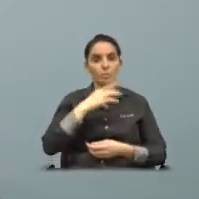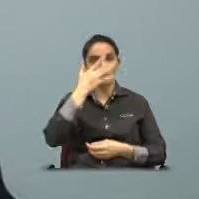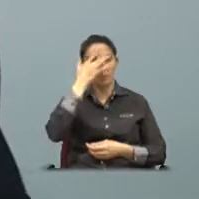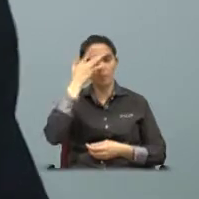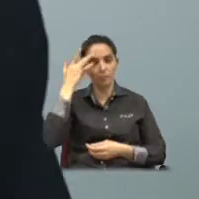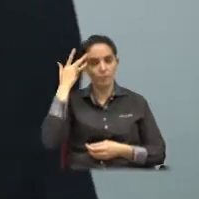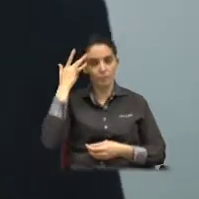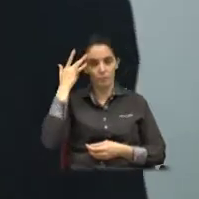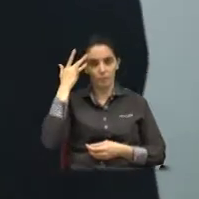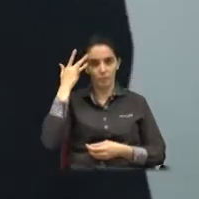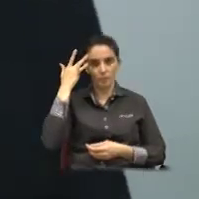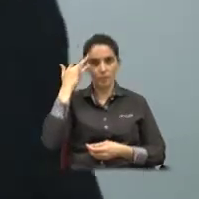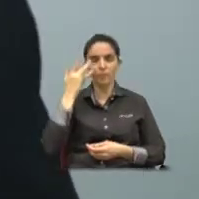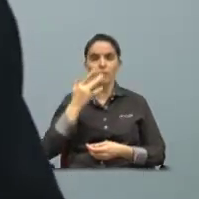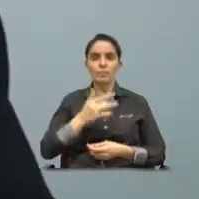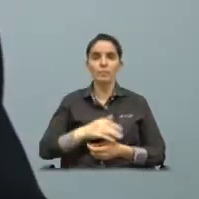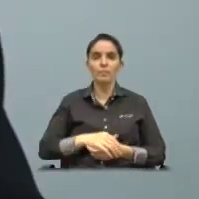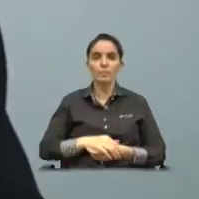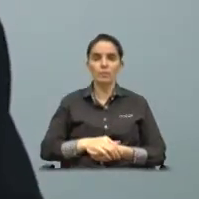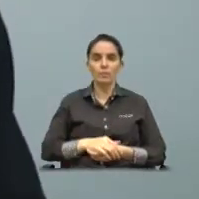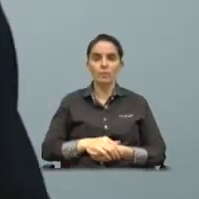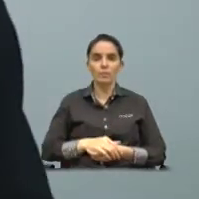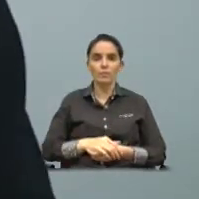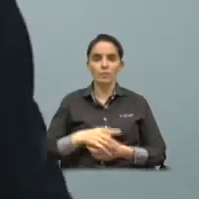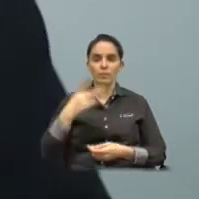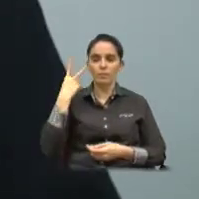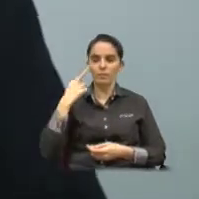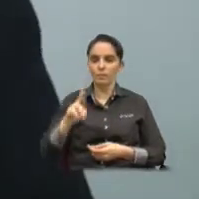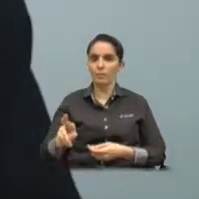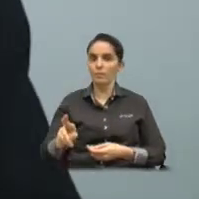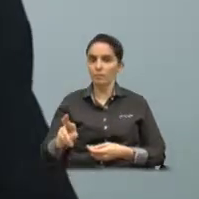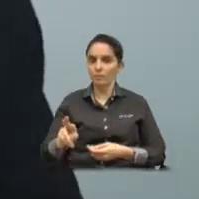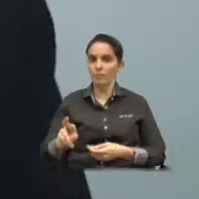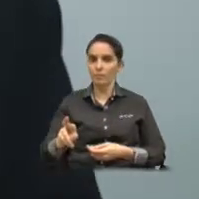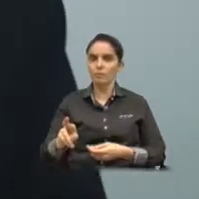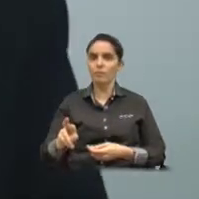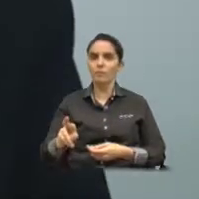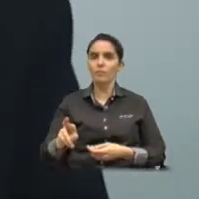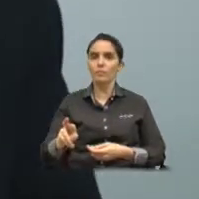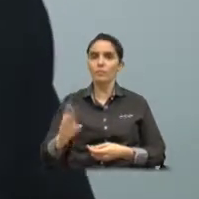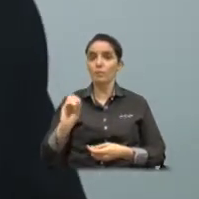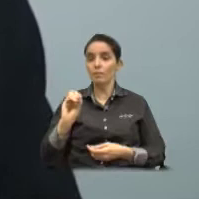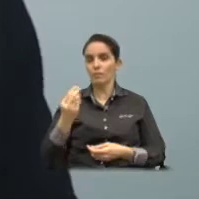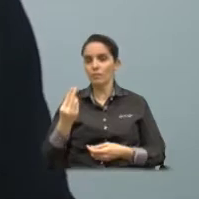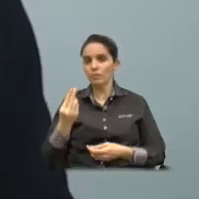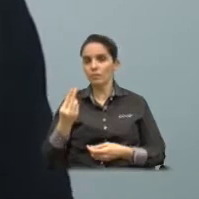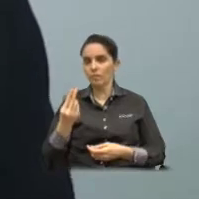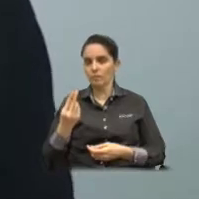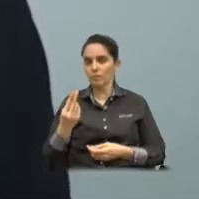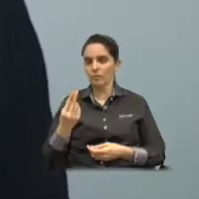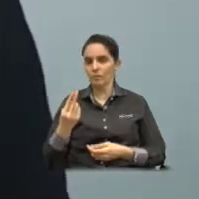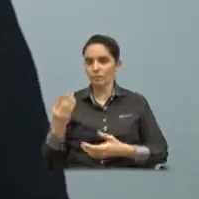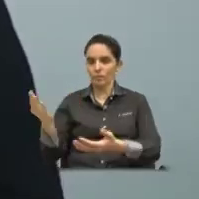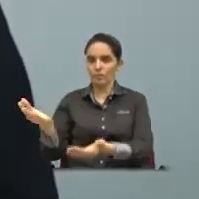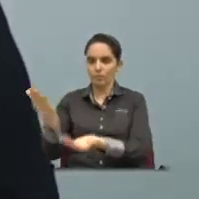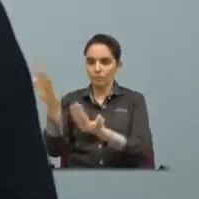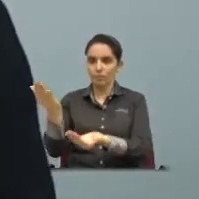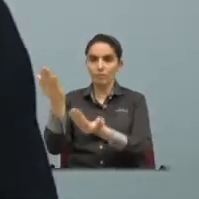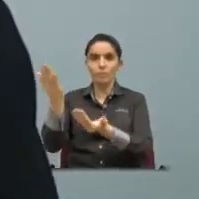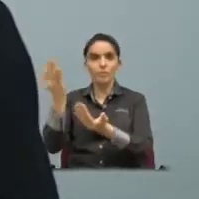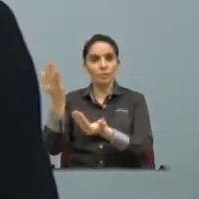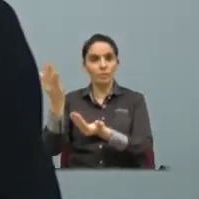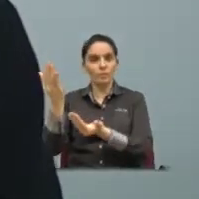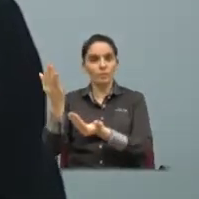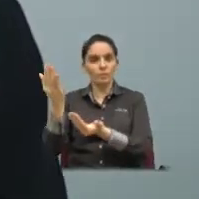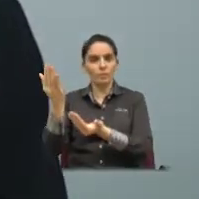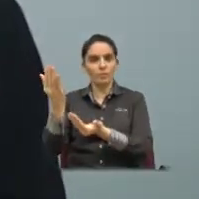vereador, querendo dar valor ou valorizando, ou querendo de alguma forma